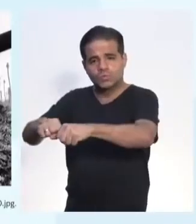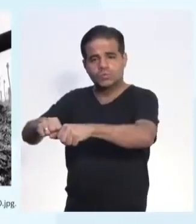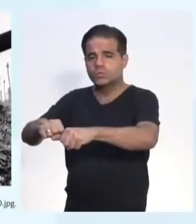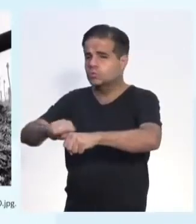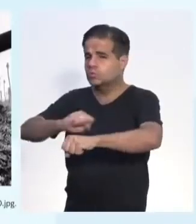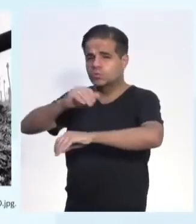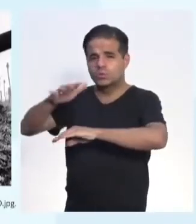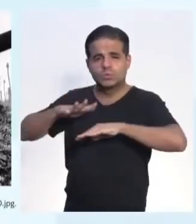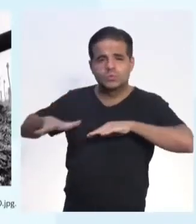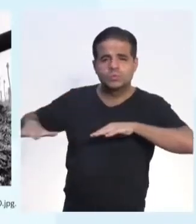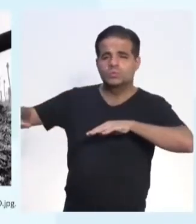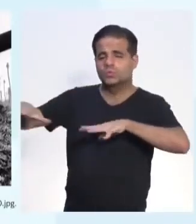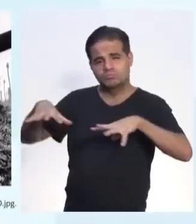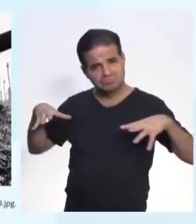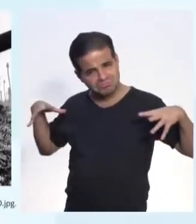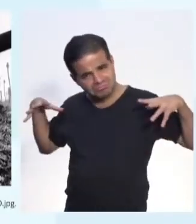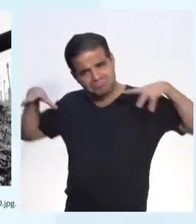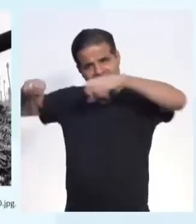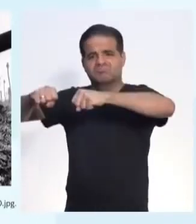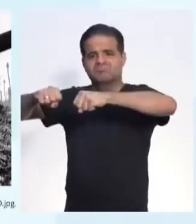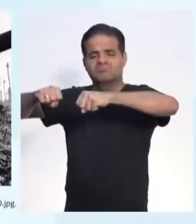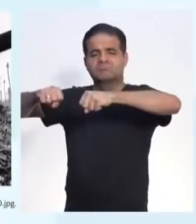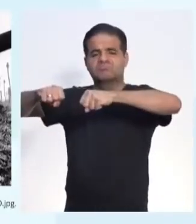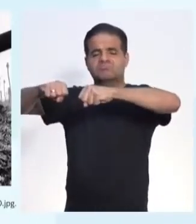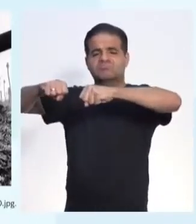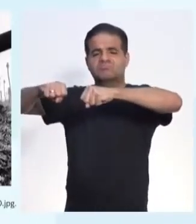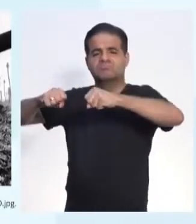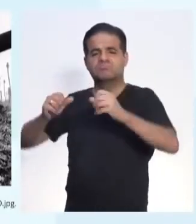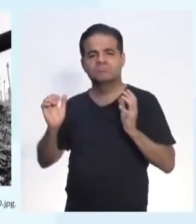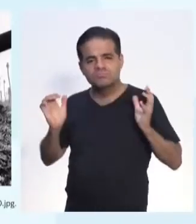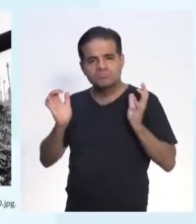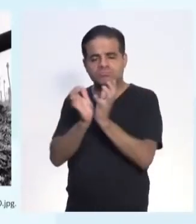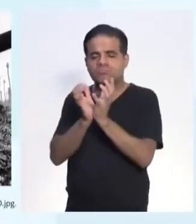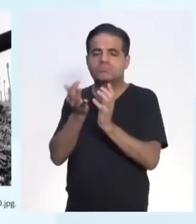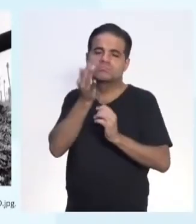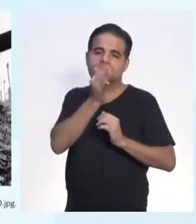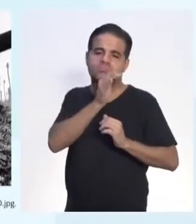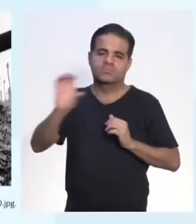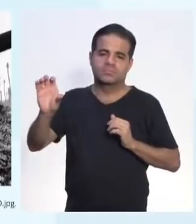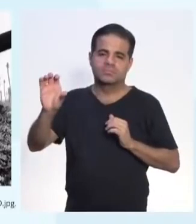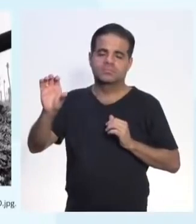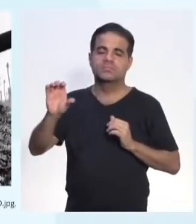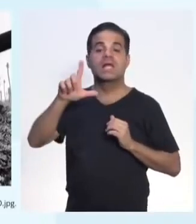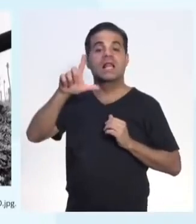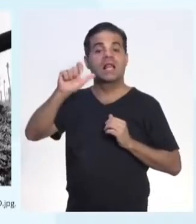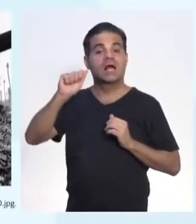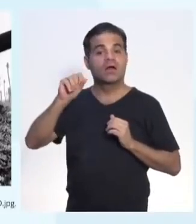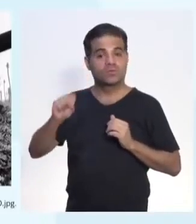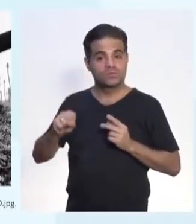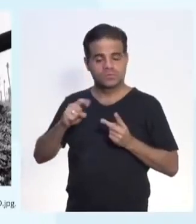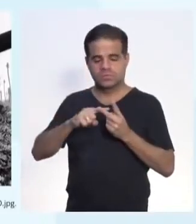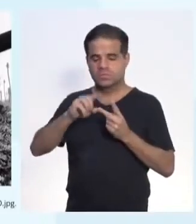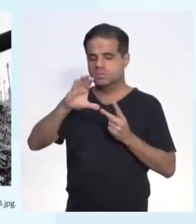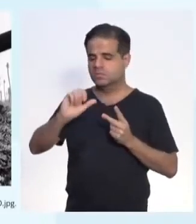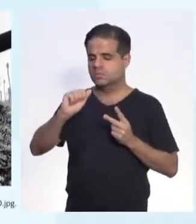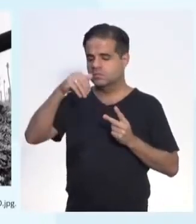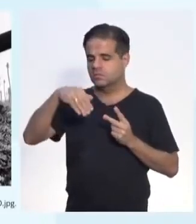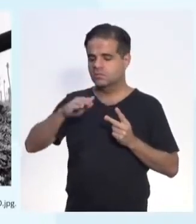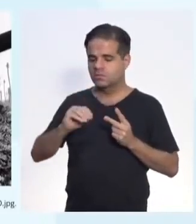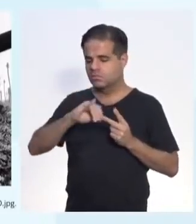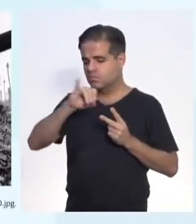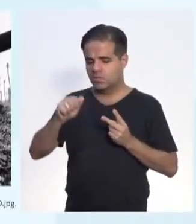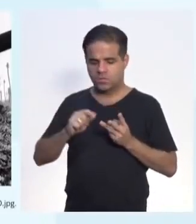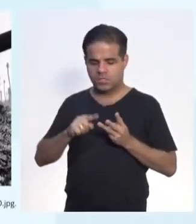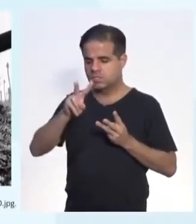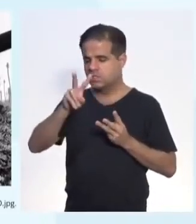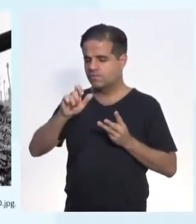toda a região foi dominada pelos franceses, ok? Laos, Camboja e Vietnã,